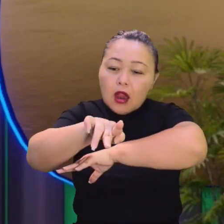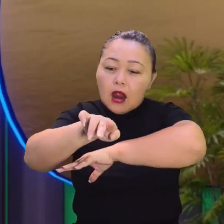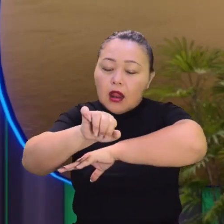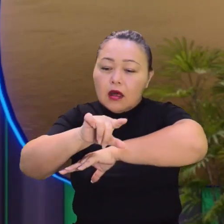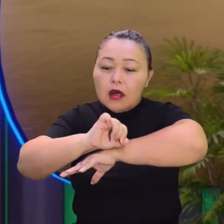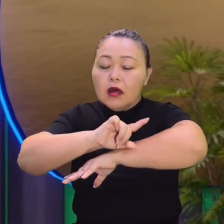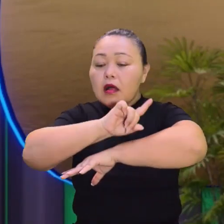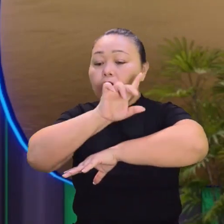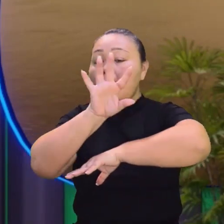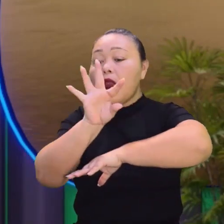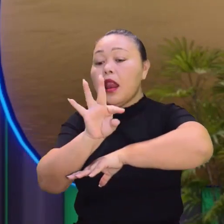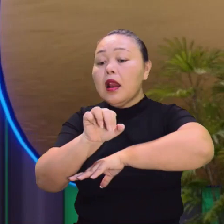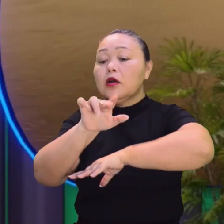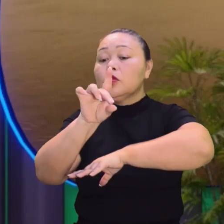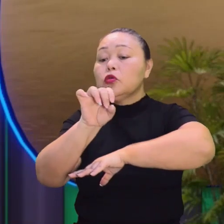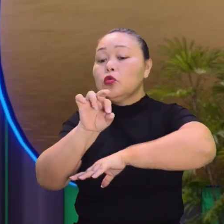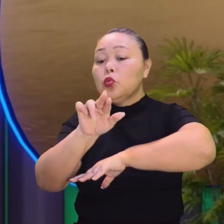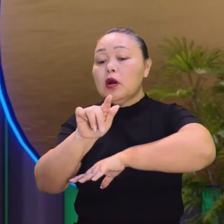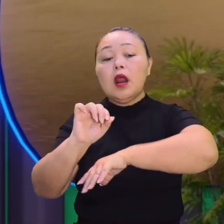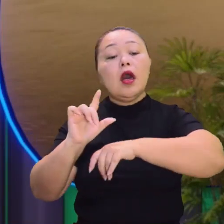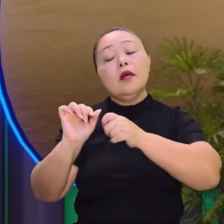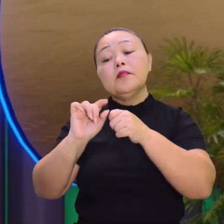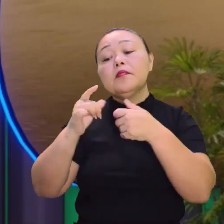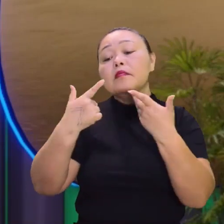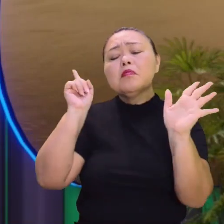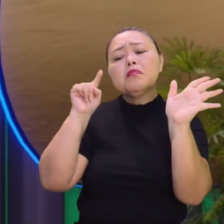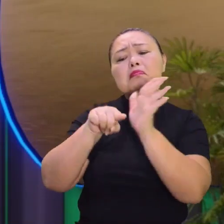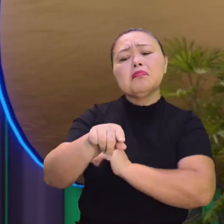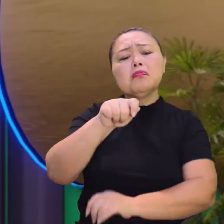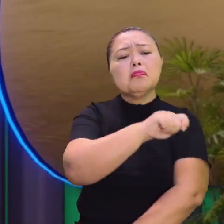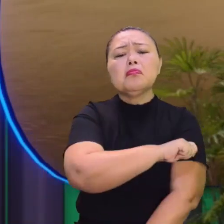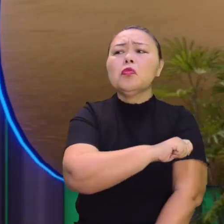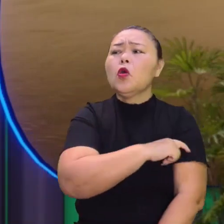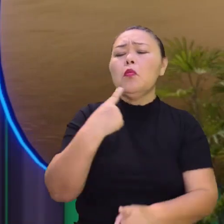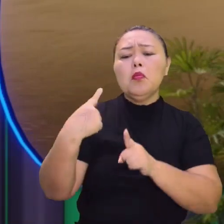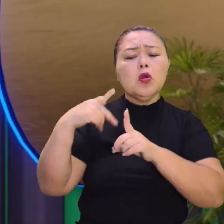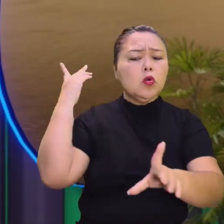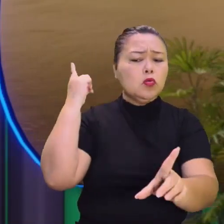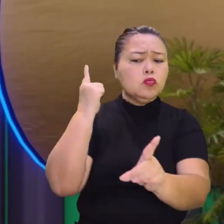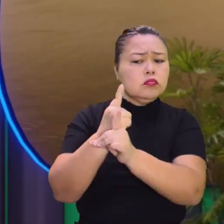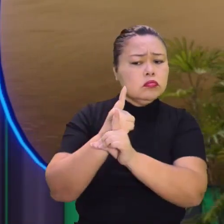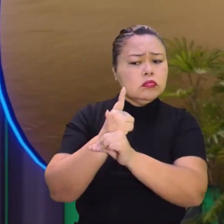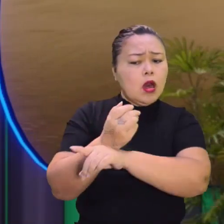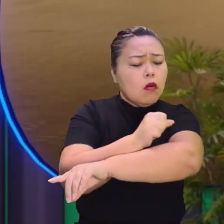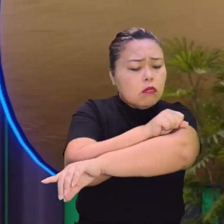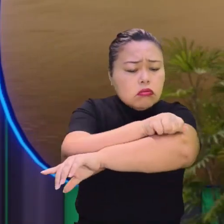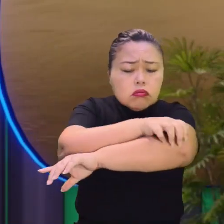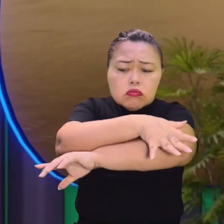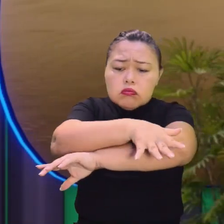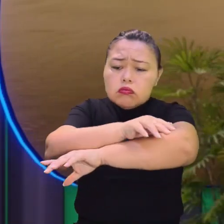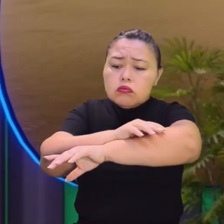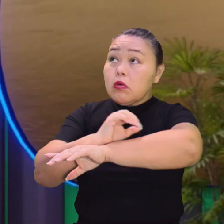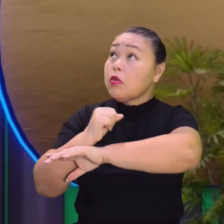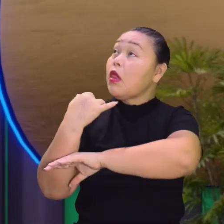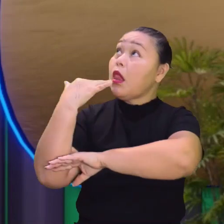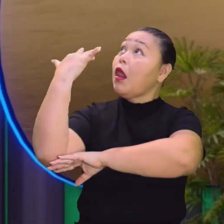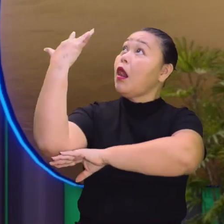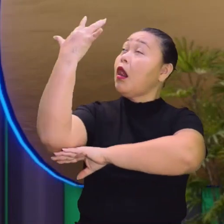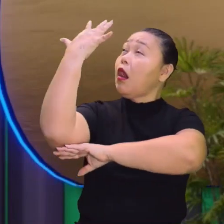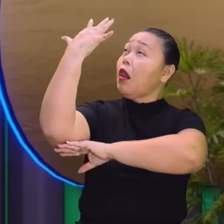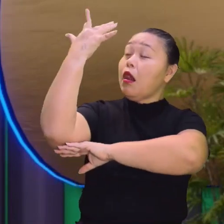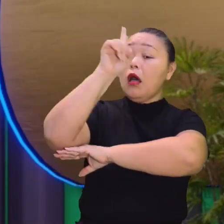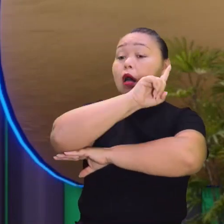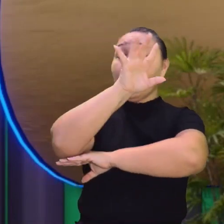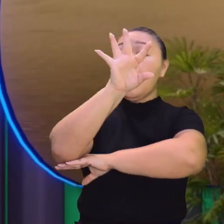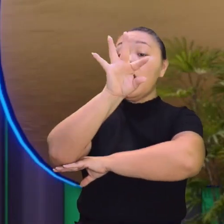lá na tundra. E às vezes o aluno pode perguntar, por que eu não encontro essa vegetação de grande porte